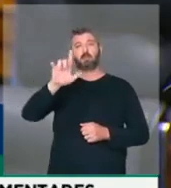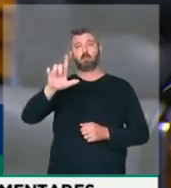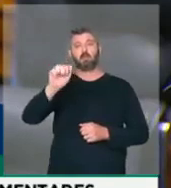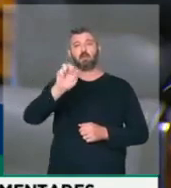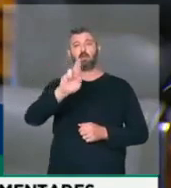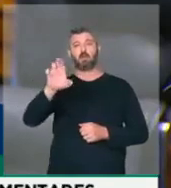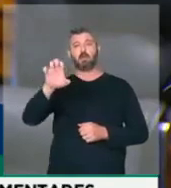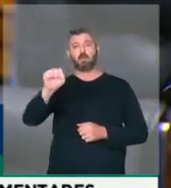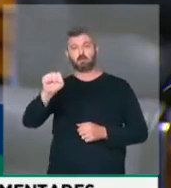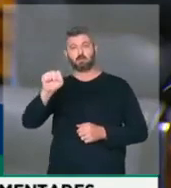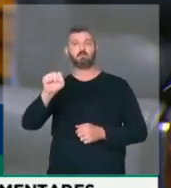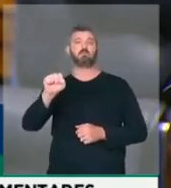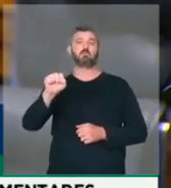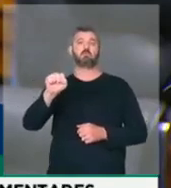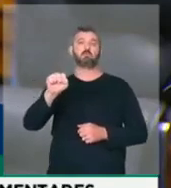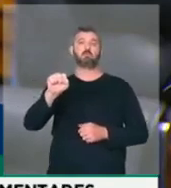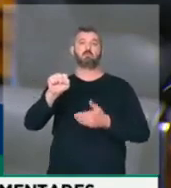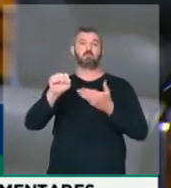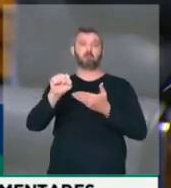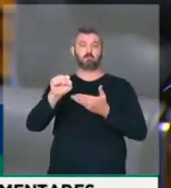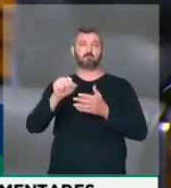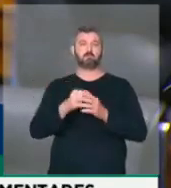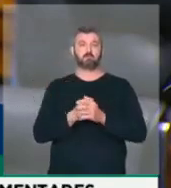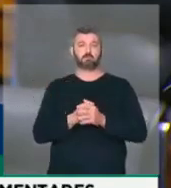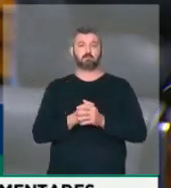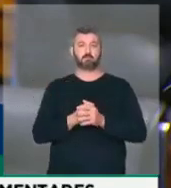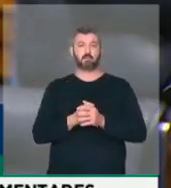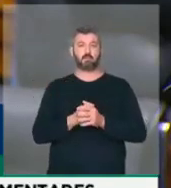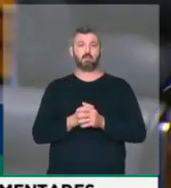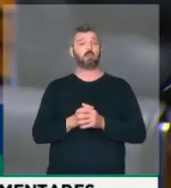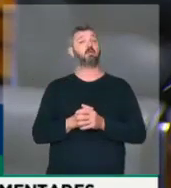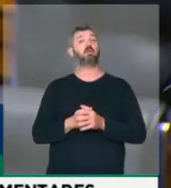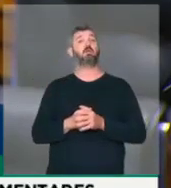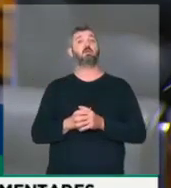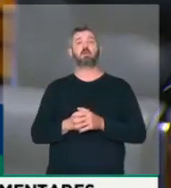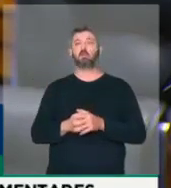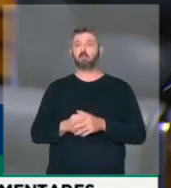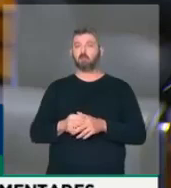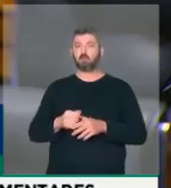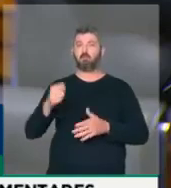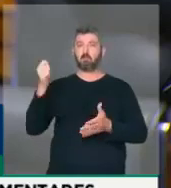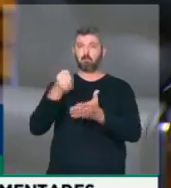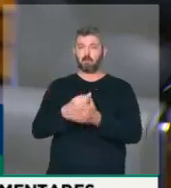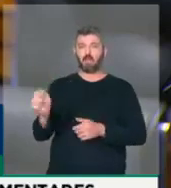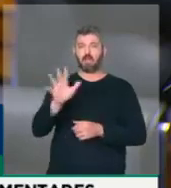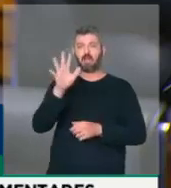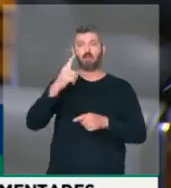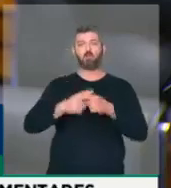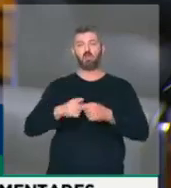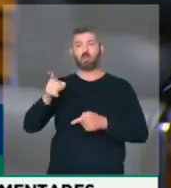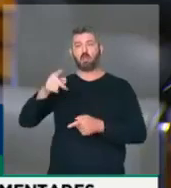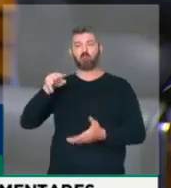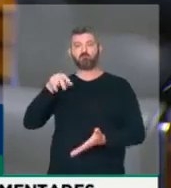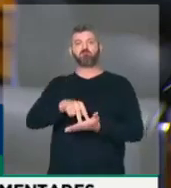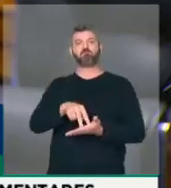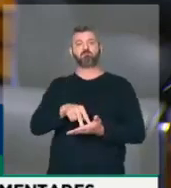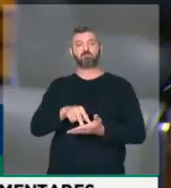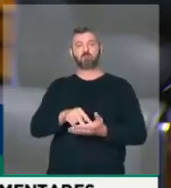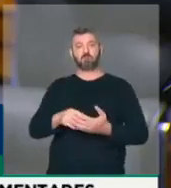ex-presidente nacional do nosso partido, Miguel Arraes, que pagou um preço caro pela afirmação da sua